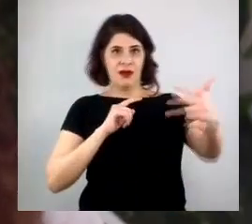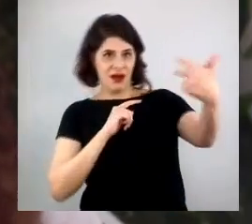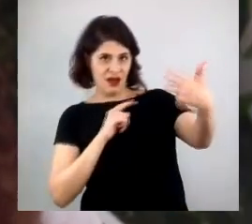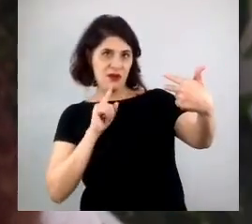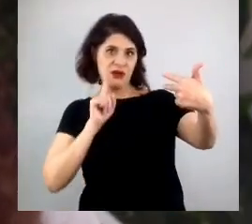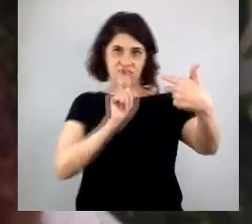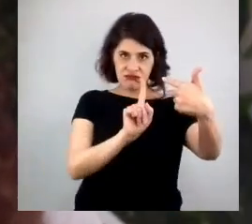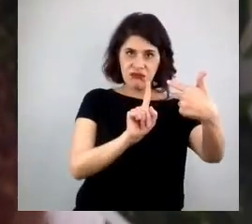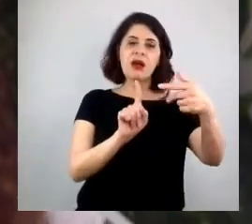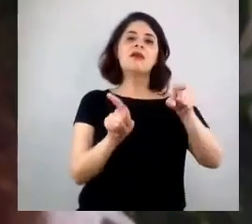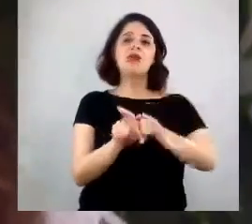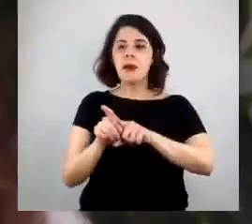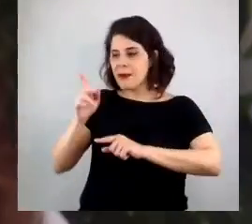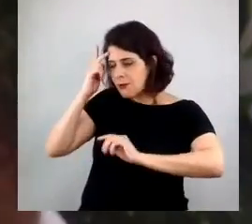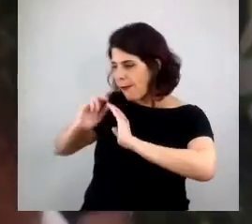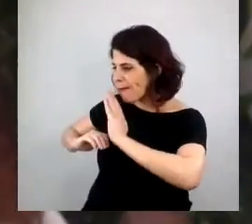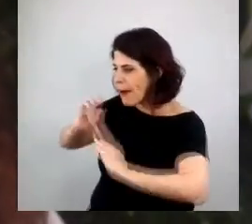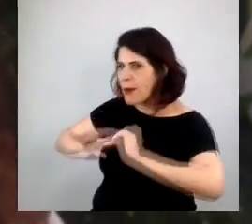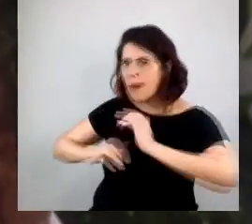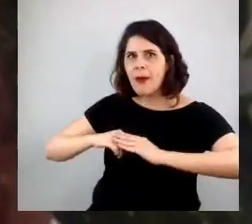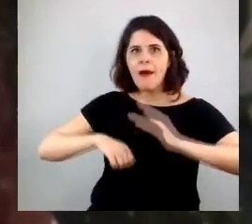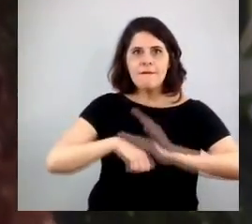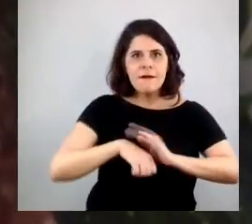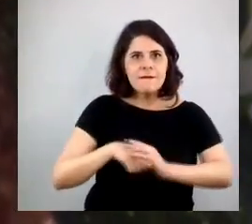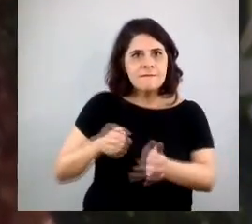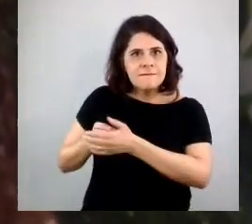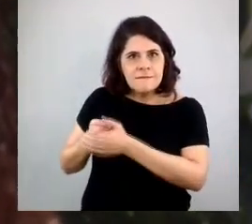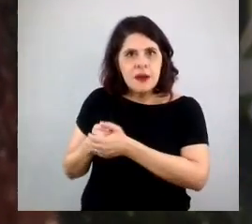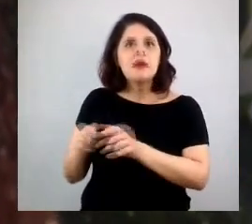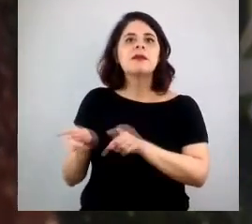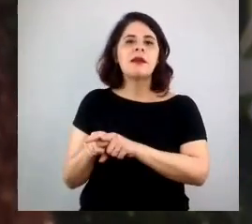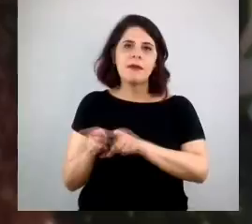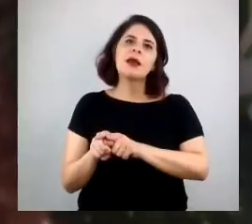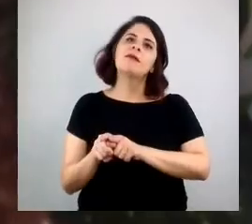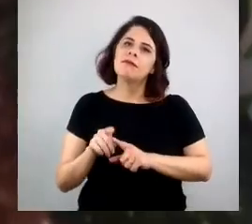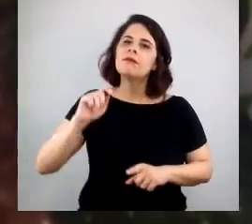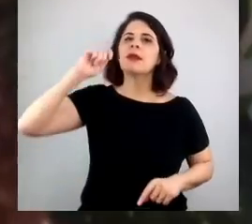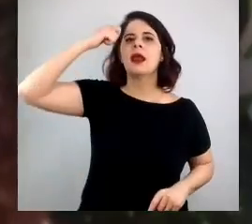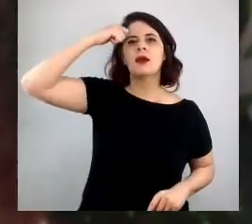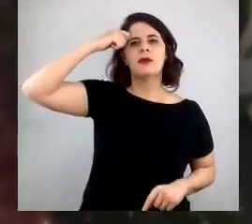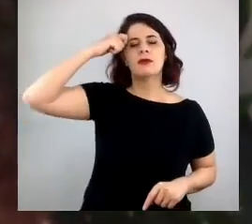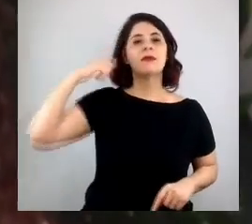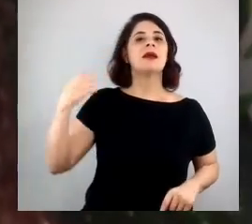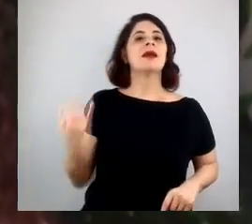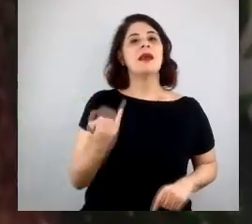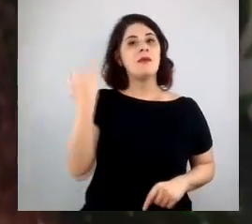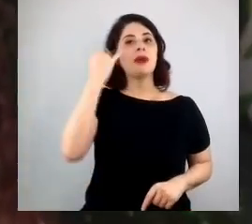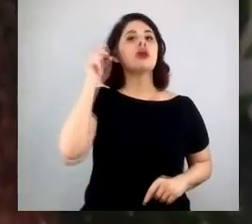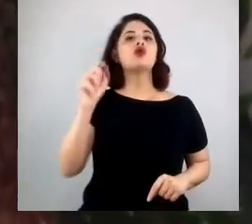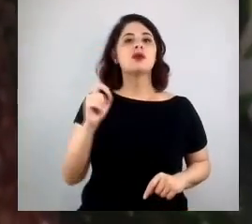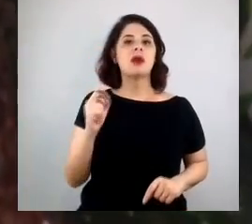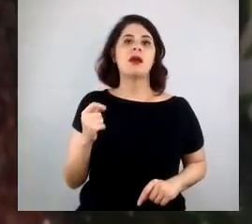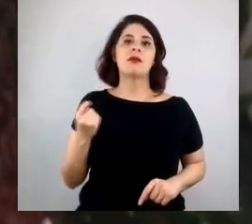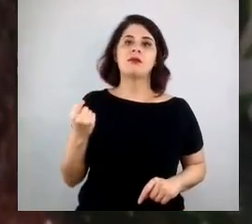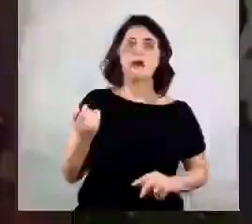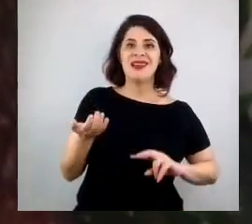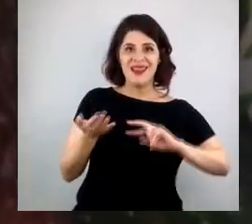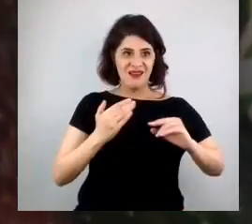essa importância de ressignificar essas ofensas que cada um de nós